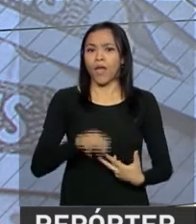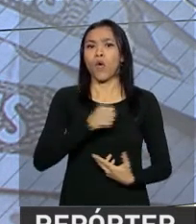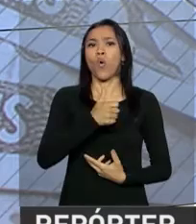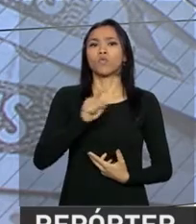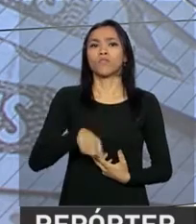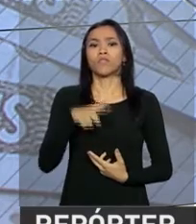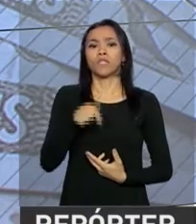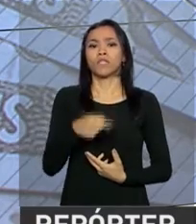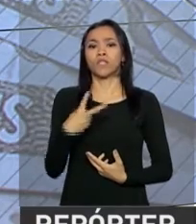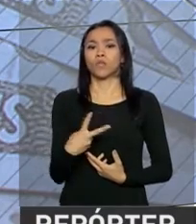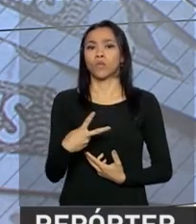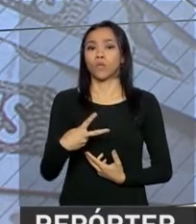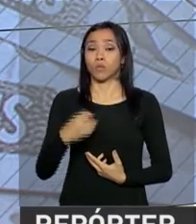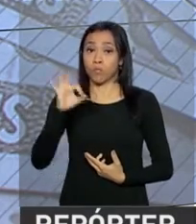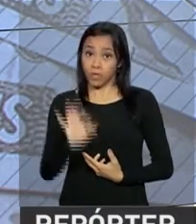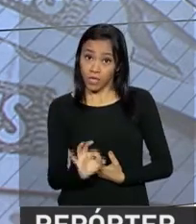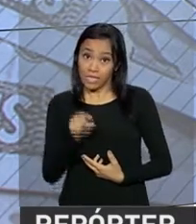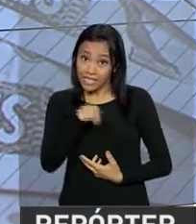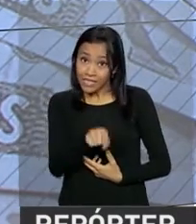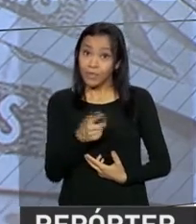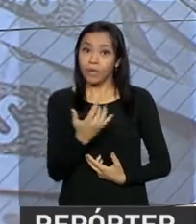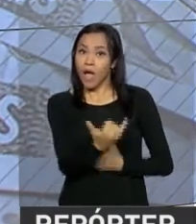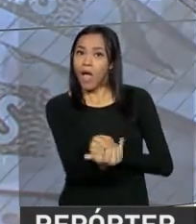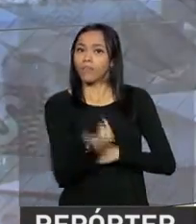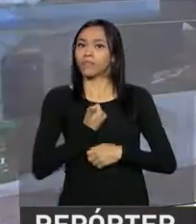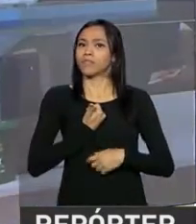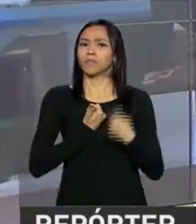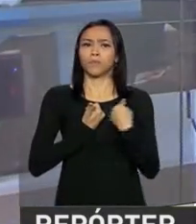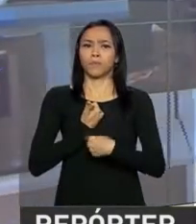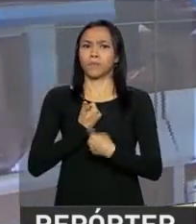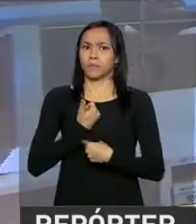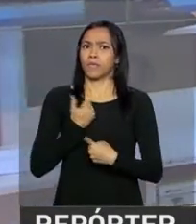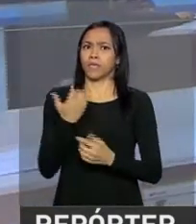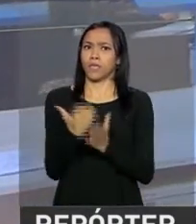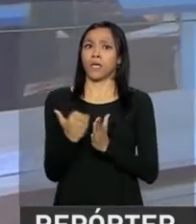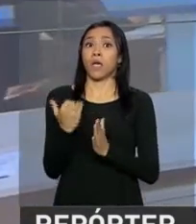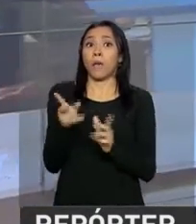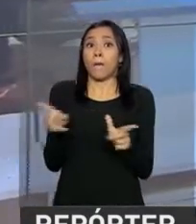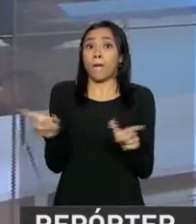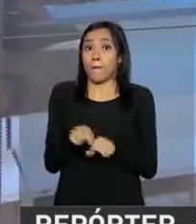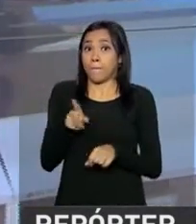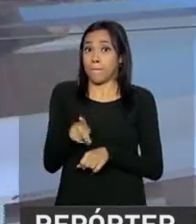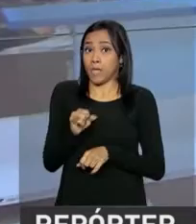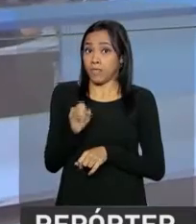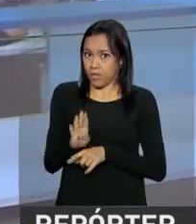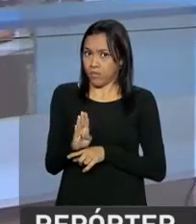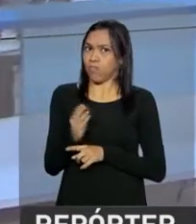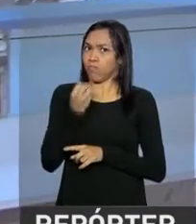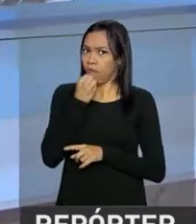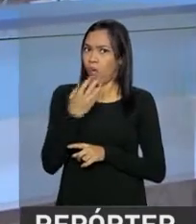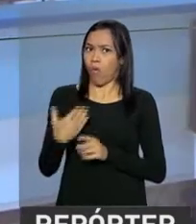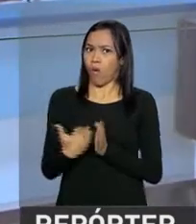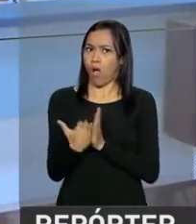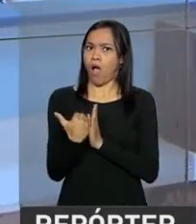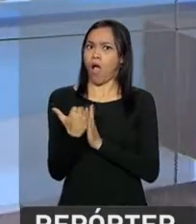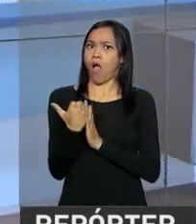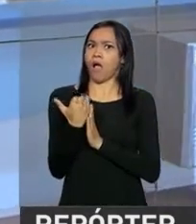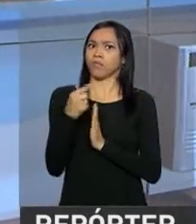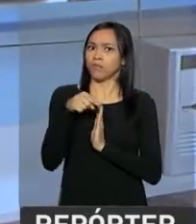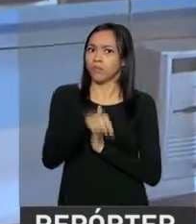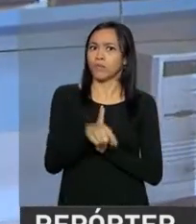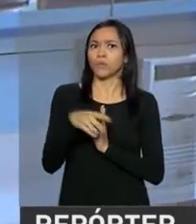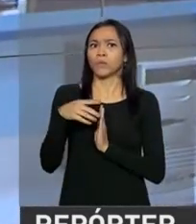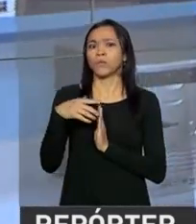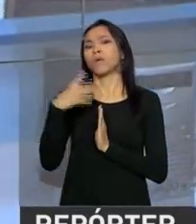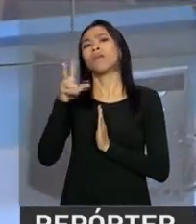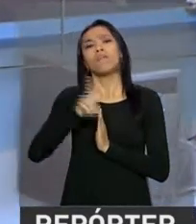11,72%. Esse indicador antecipa os resultados do PIB, o Produto Interno Bruto. Se essa alta se confirmar, deve ser interrompida uma